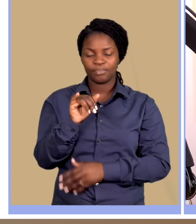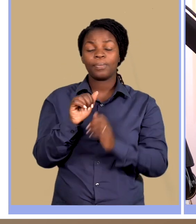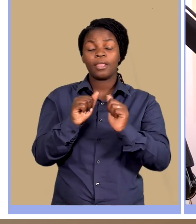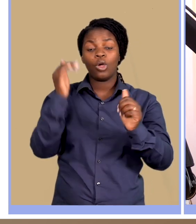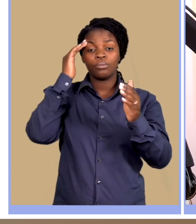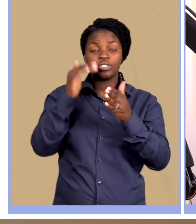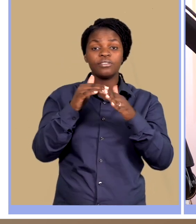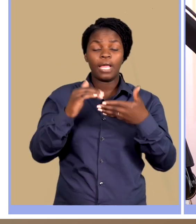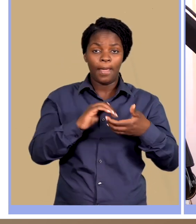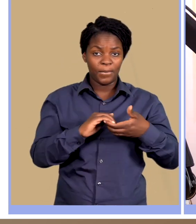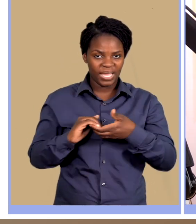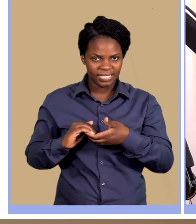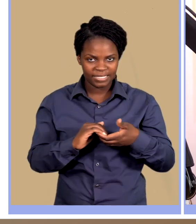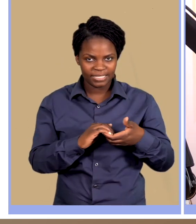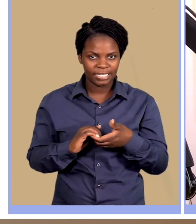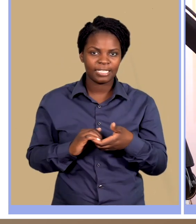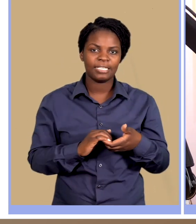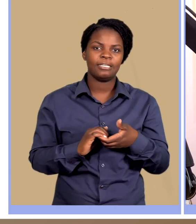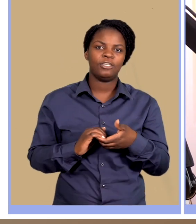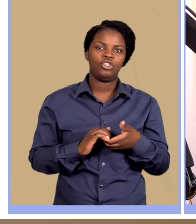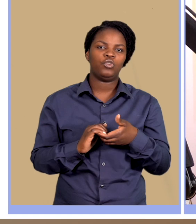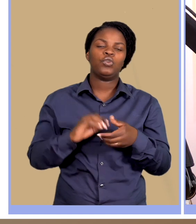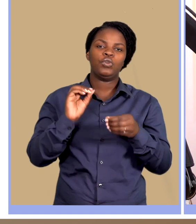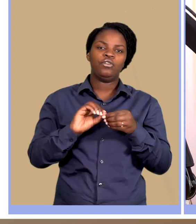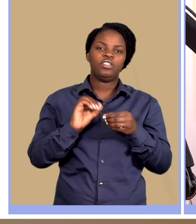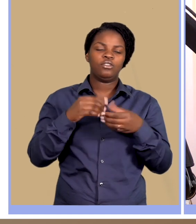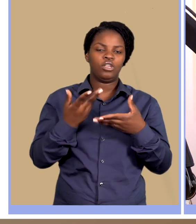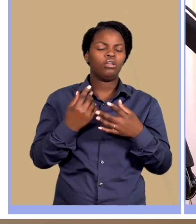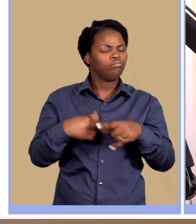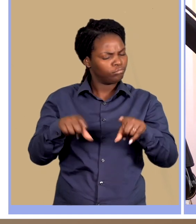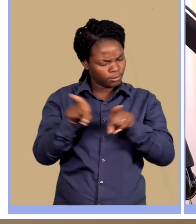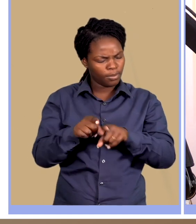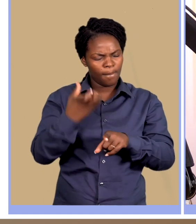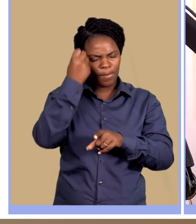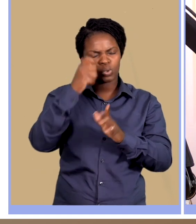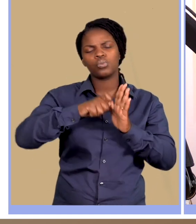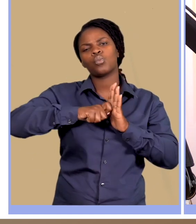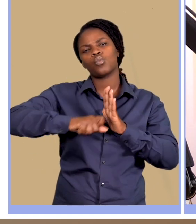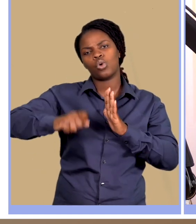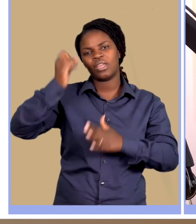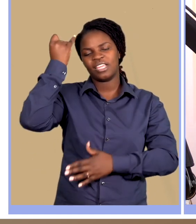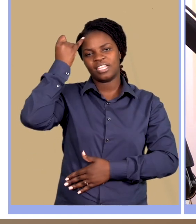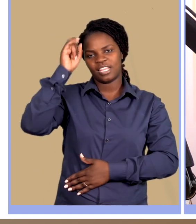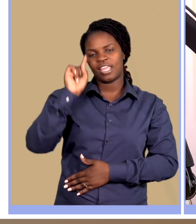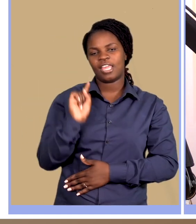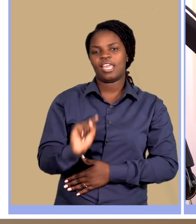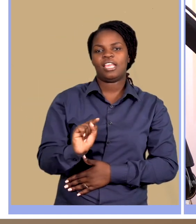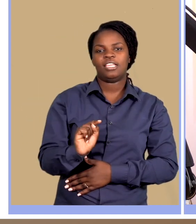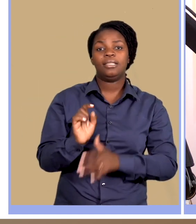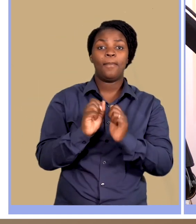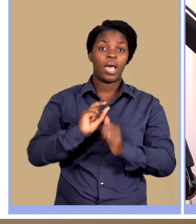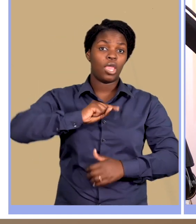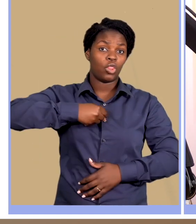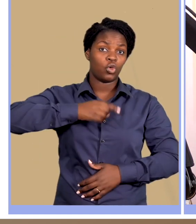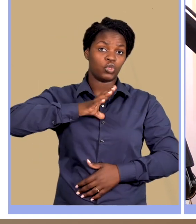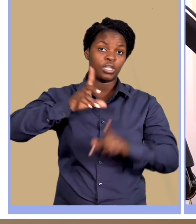aplicar possam, sem dúvida nenhuma, usar isto como um projeto piloto, mas nós temos a componente de radioescuta ao